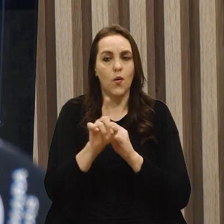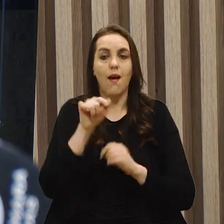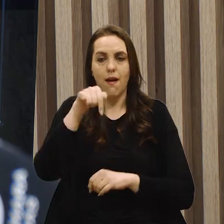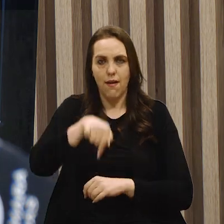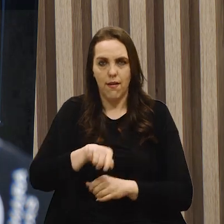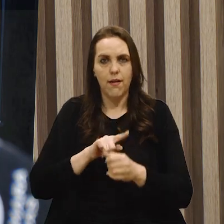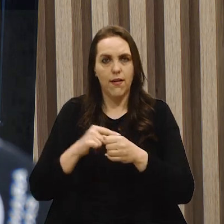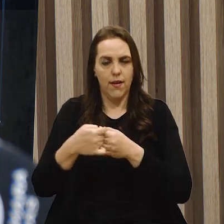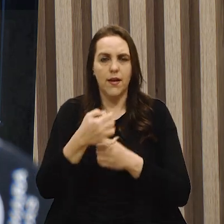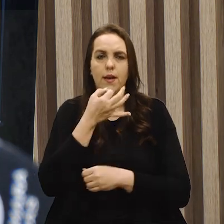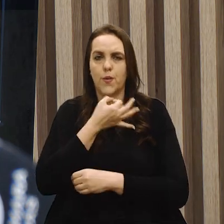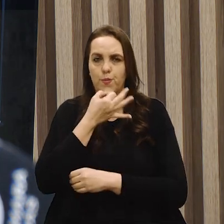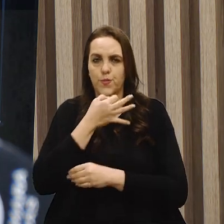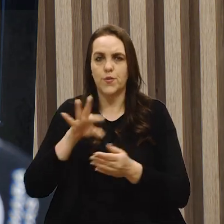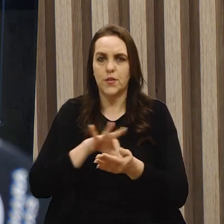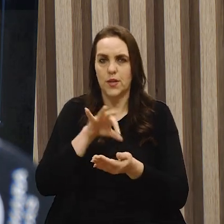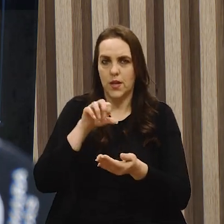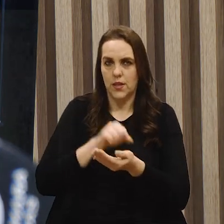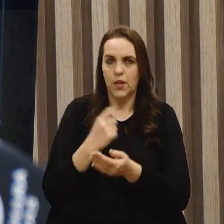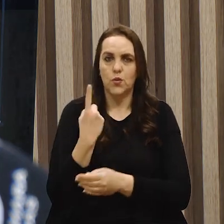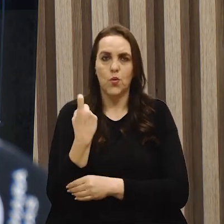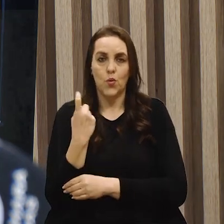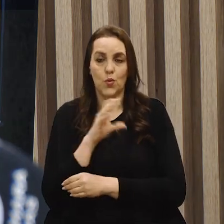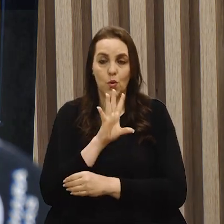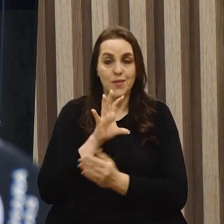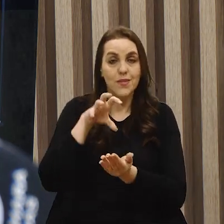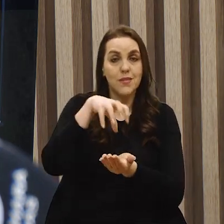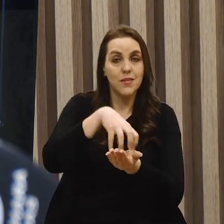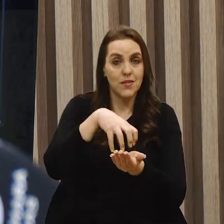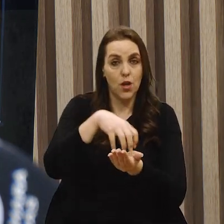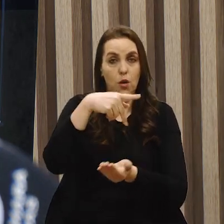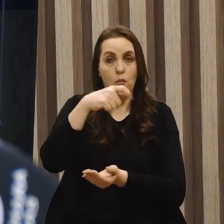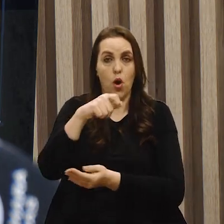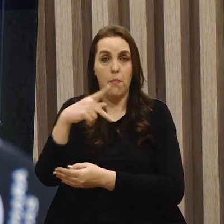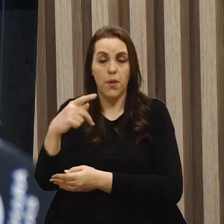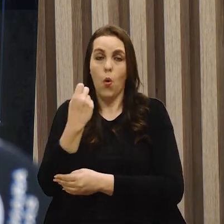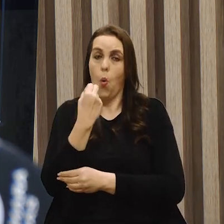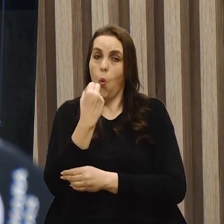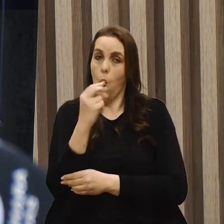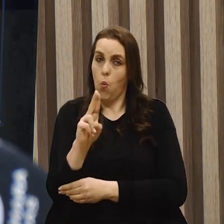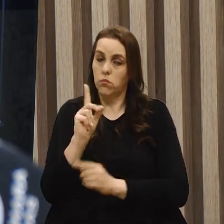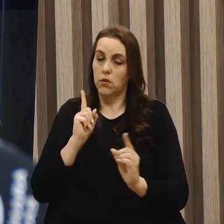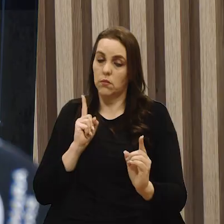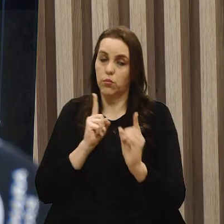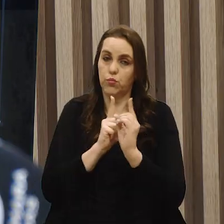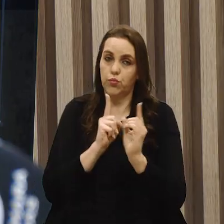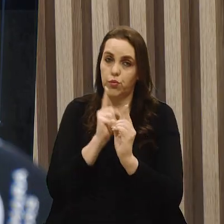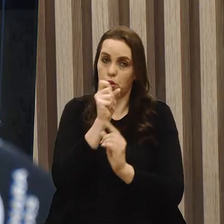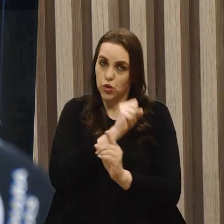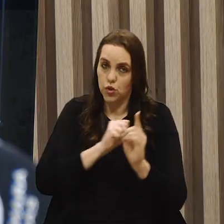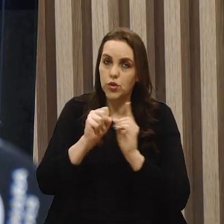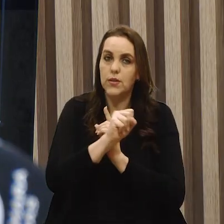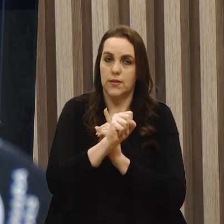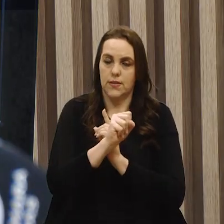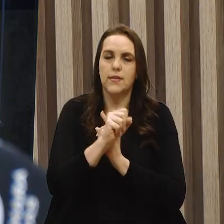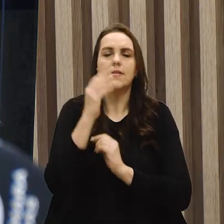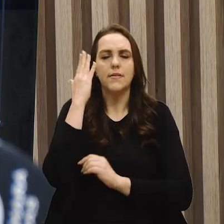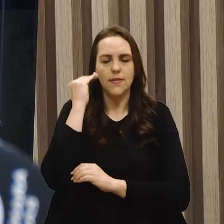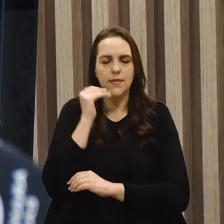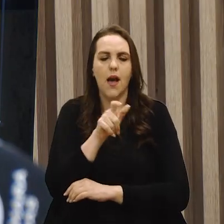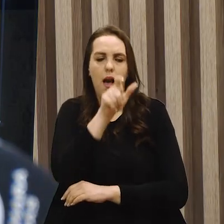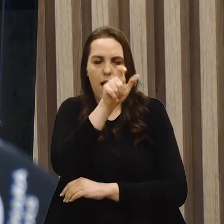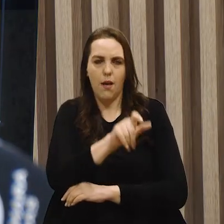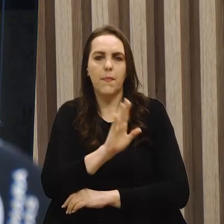do município de Caxias do Sul, o cadastro único dentro do Centro Pop ou através da abordagem social. Porque a gente conhece aquele indivíduo, sabe realmente